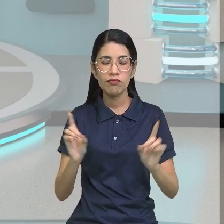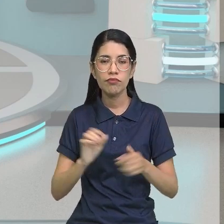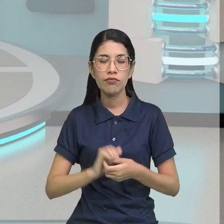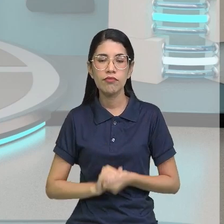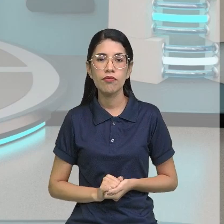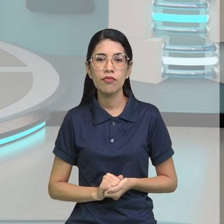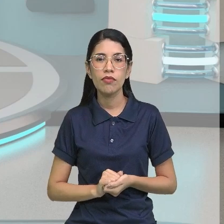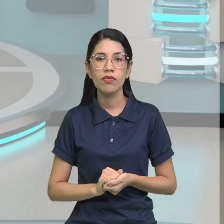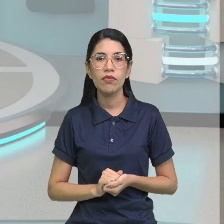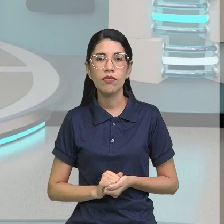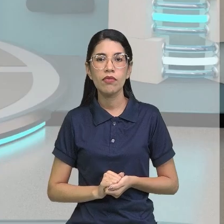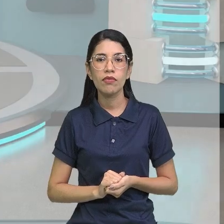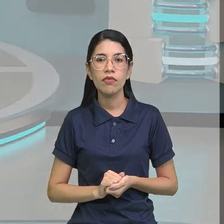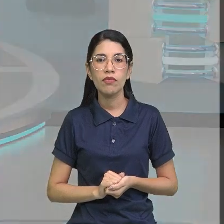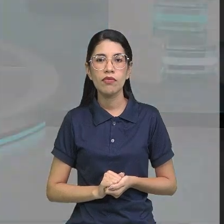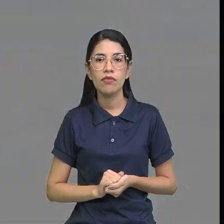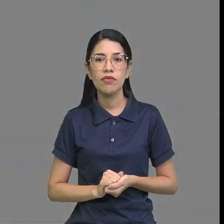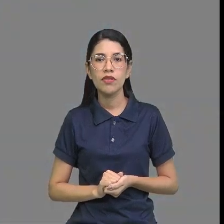Carlota. Com vocês o vídeo.